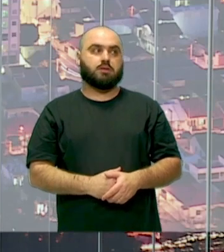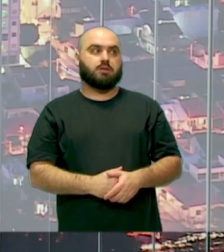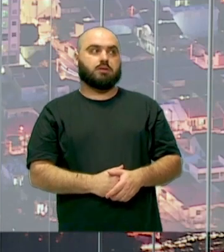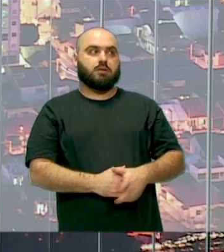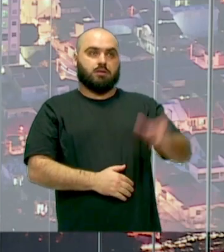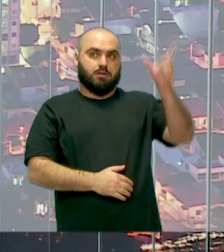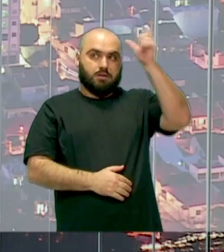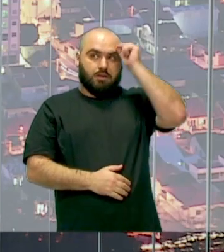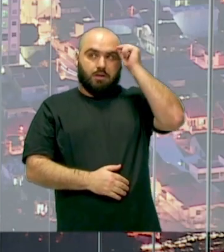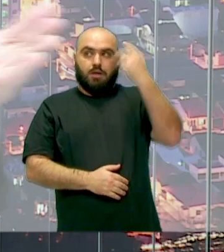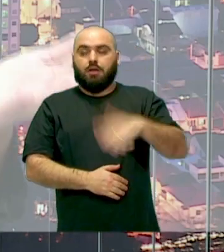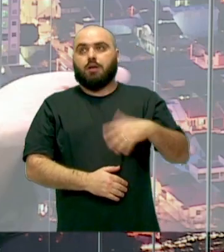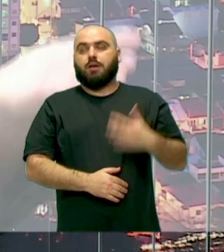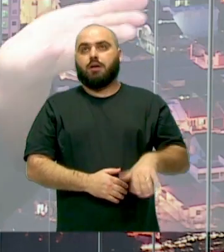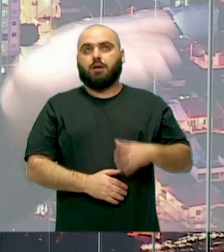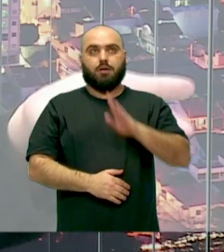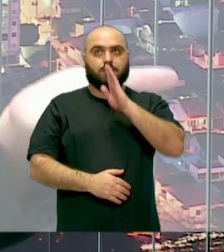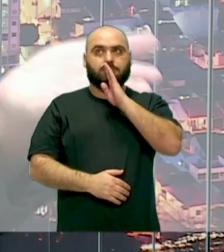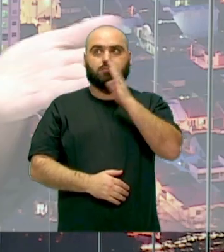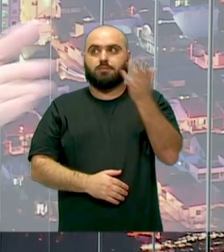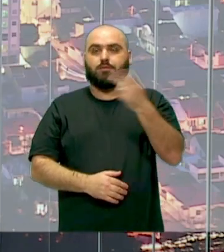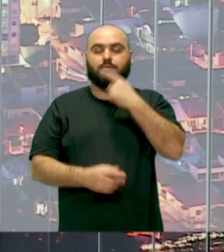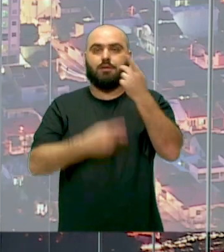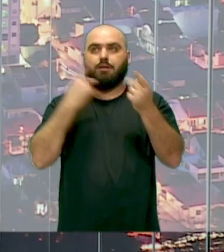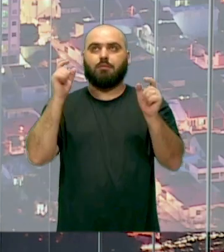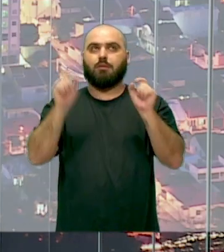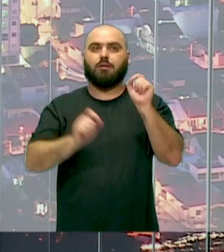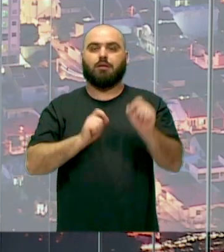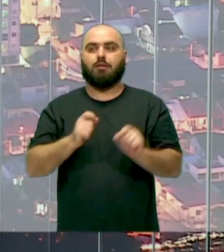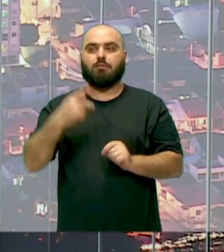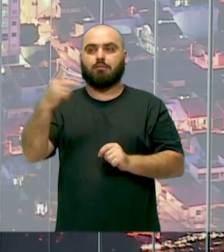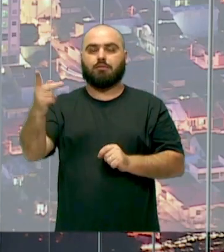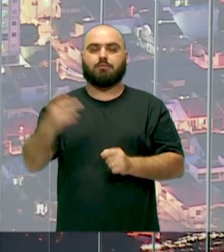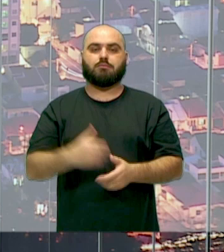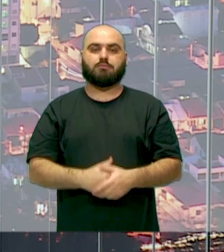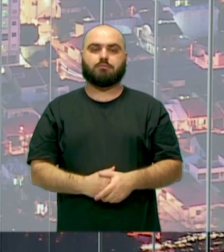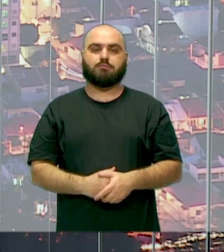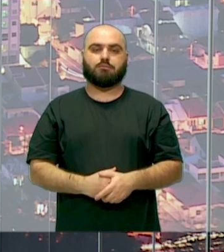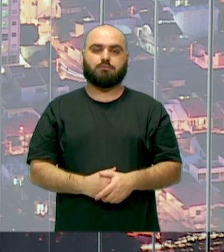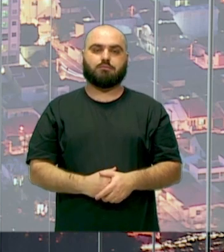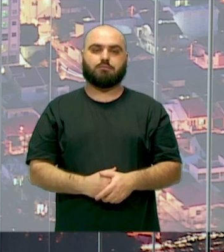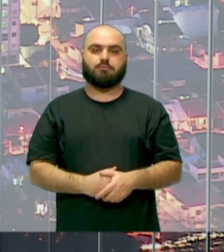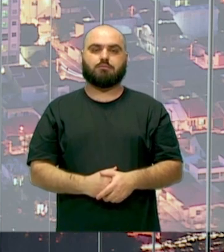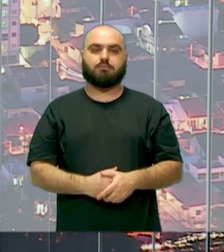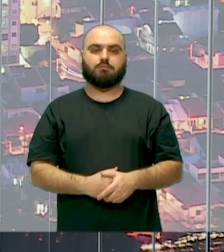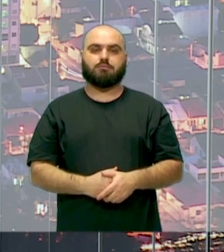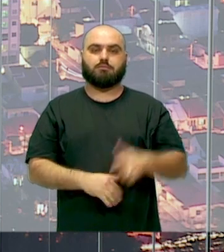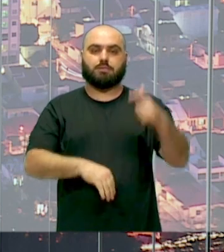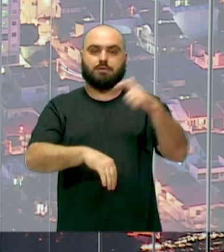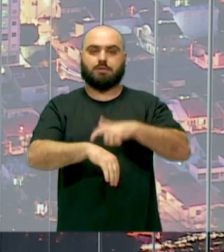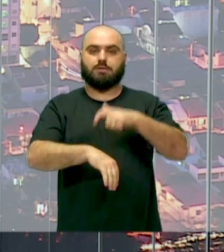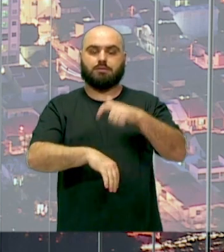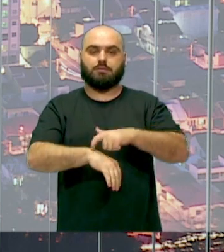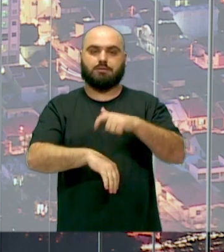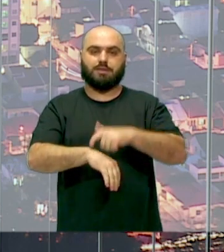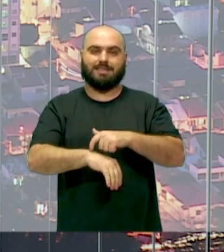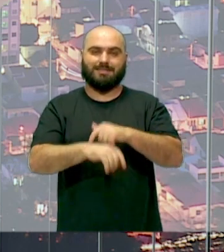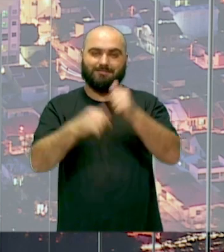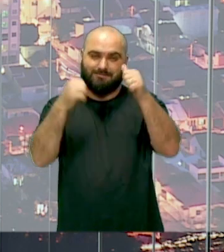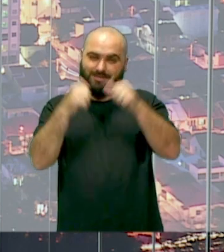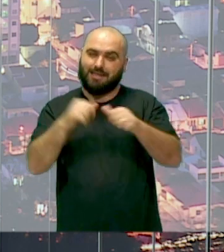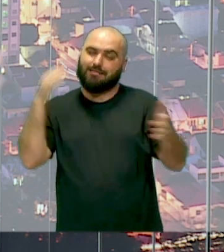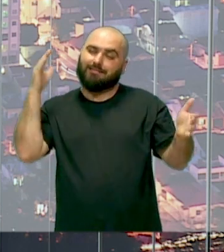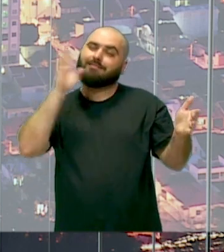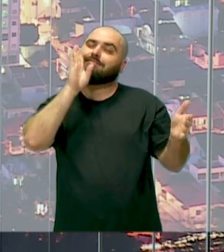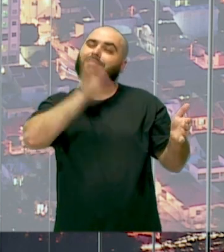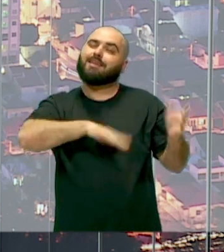Eu nem sei o que falar diante dessa sua colocação. Nosso tempo aqui, se eu pudesse, ficava aqui a